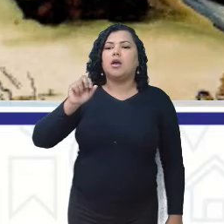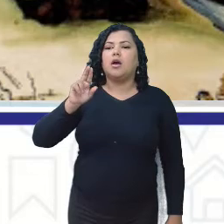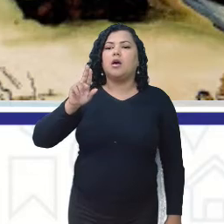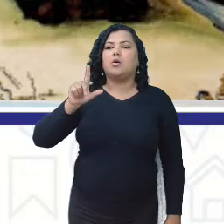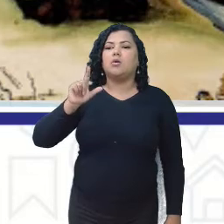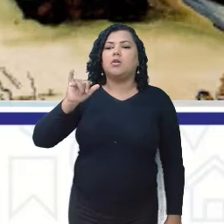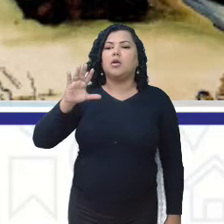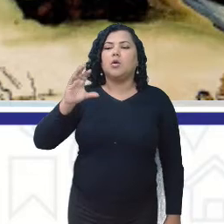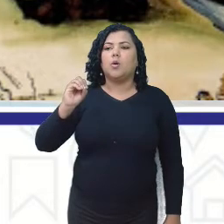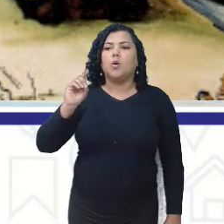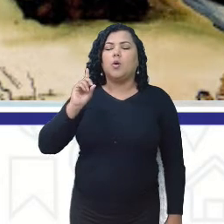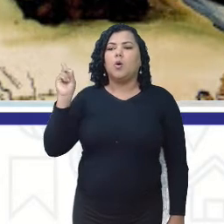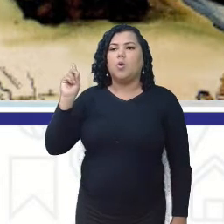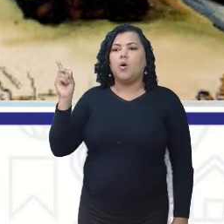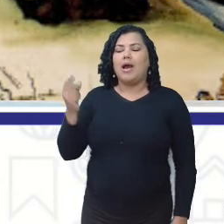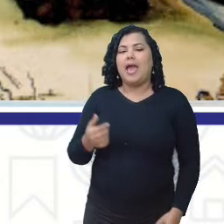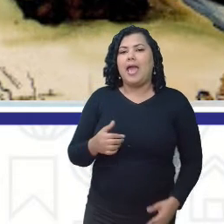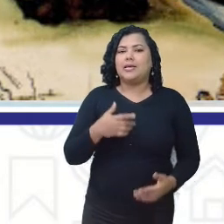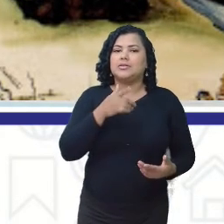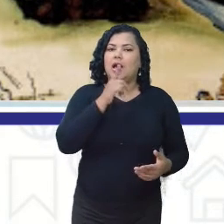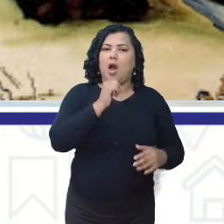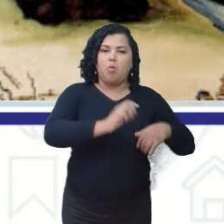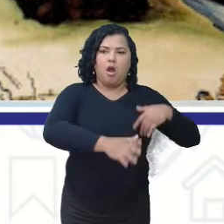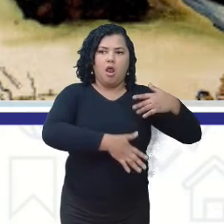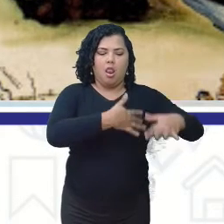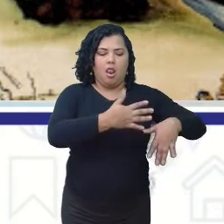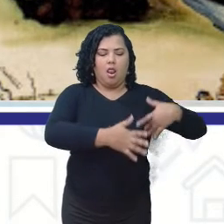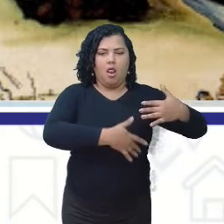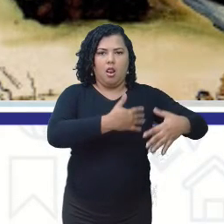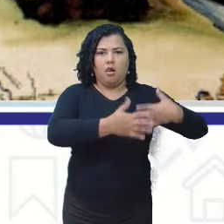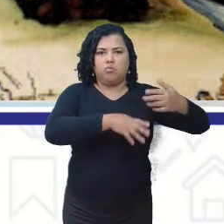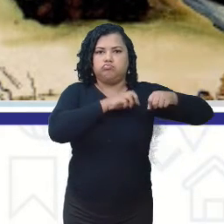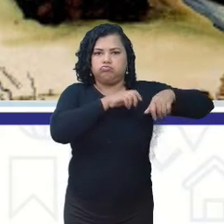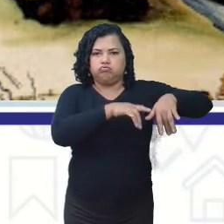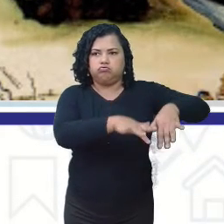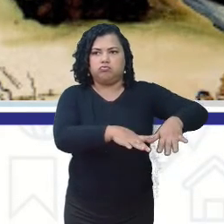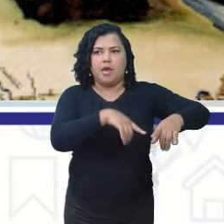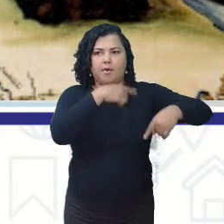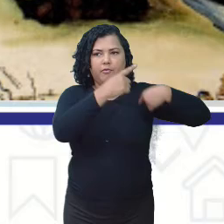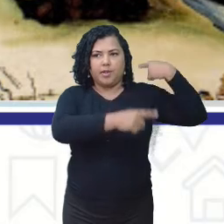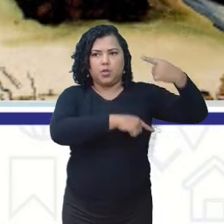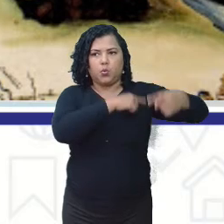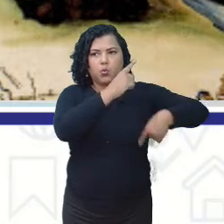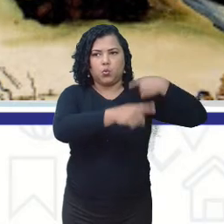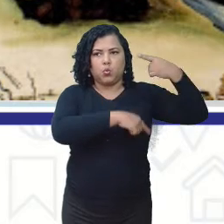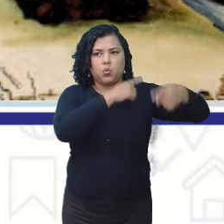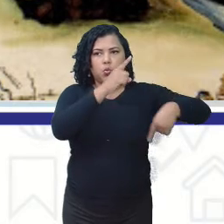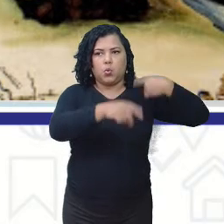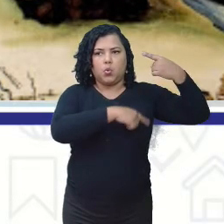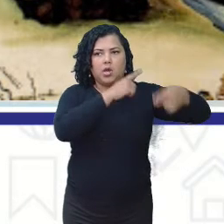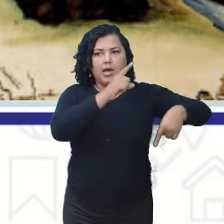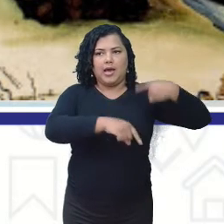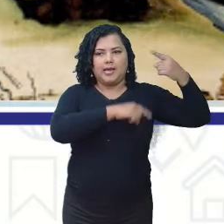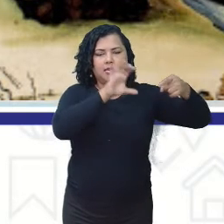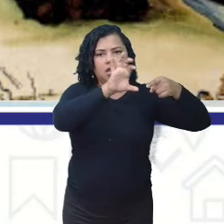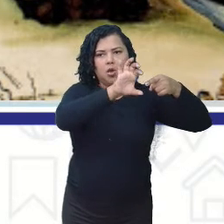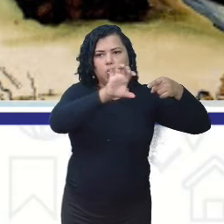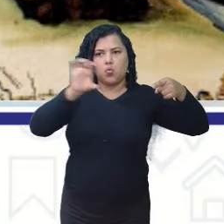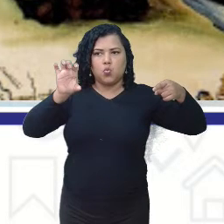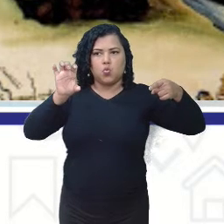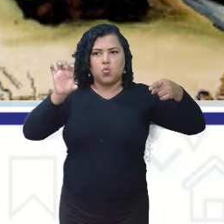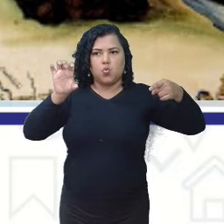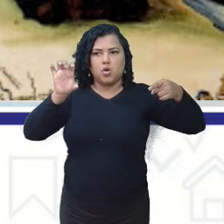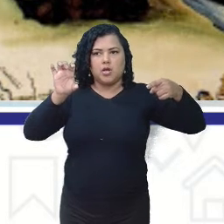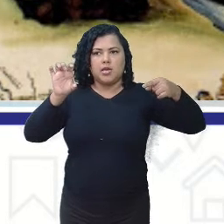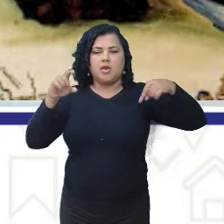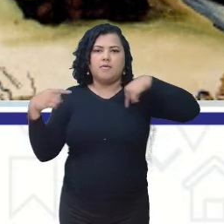vai escorrer, movimenta isso daqui, certo? E aqui, ó, tem uma engrenagem aqui, ó, ligada a outra aqui